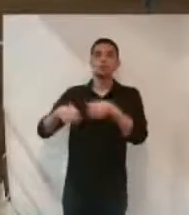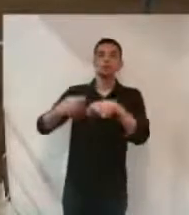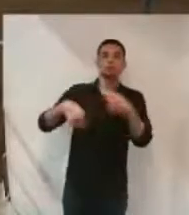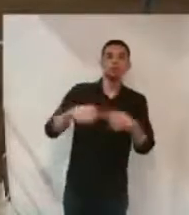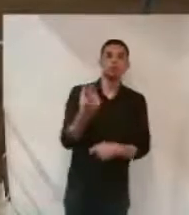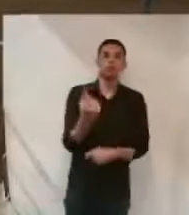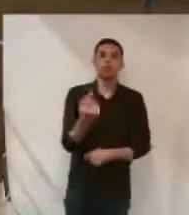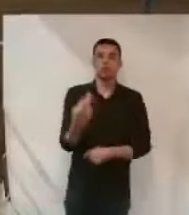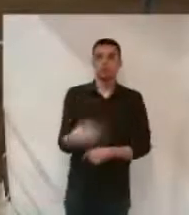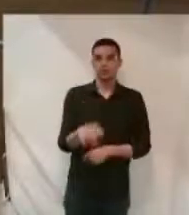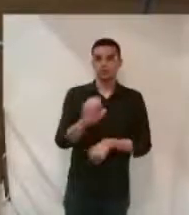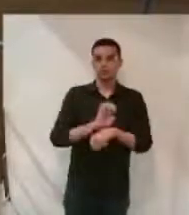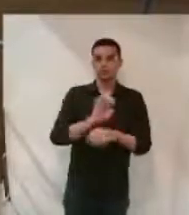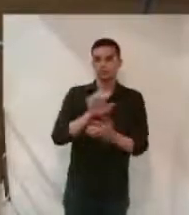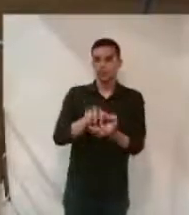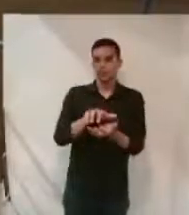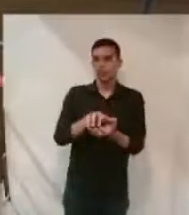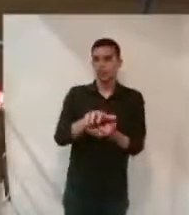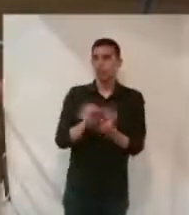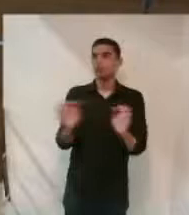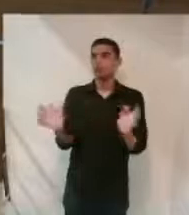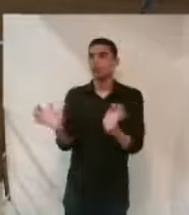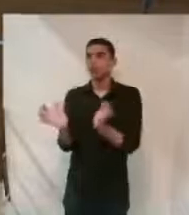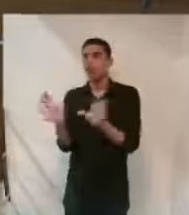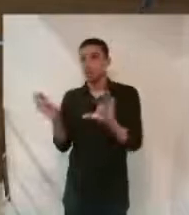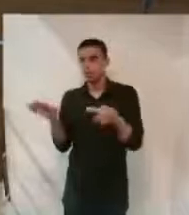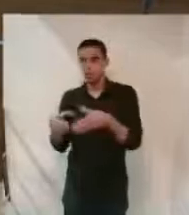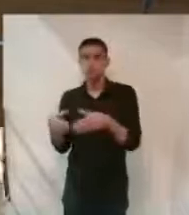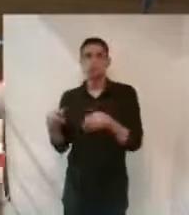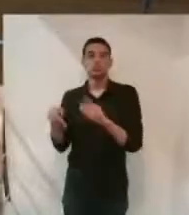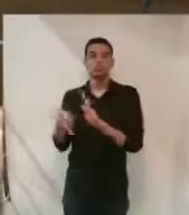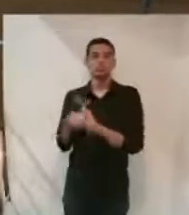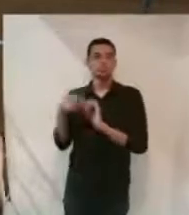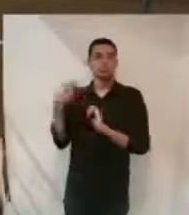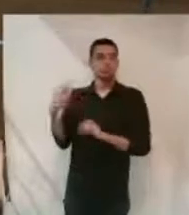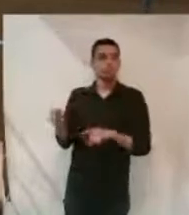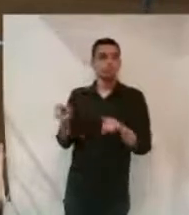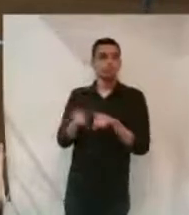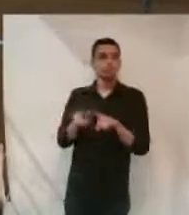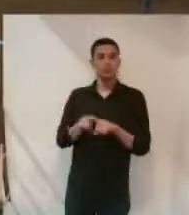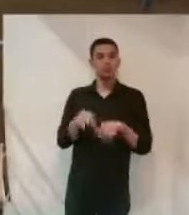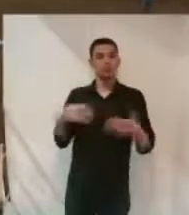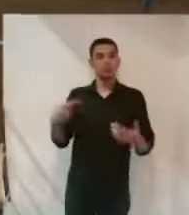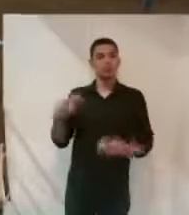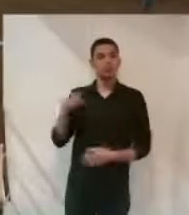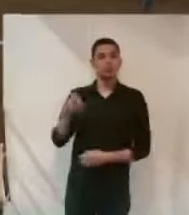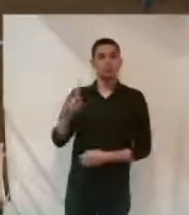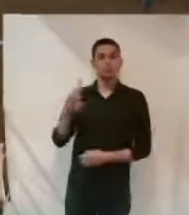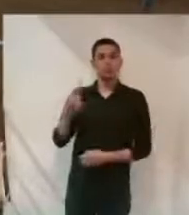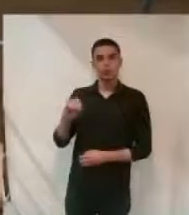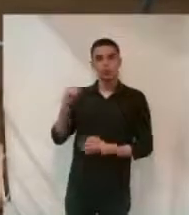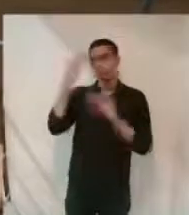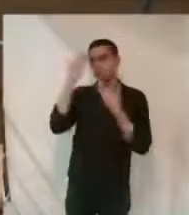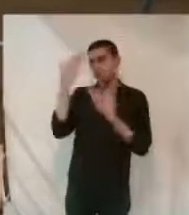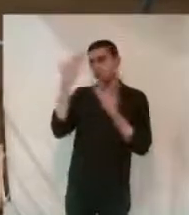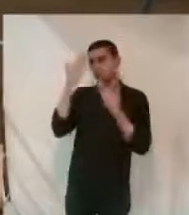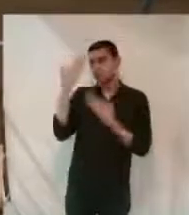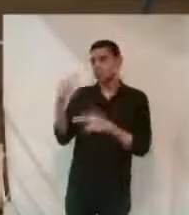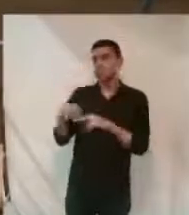NEG, que é o Núcleo de Engenharia do Tribunal de Contas do Estado de Pernambuco. Então, Pedro, tenho a minha gratidão pelo seu trabalho e anos de